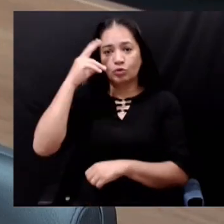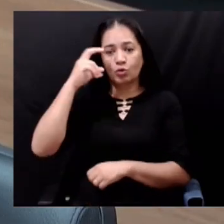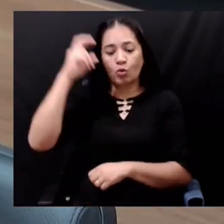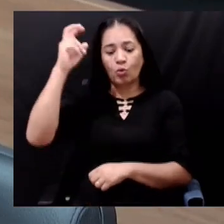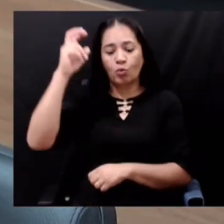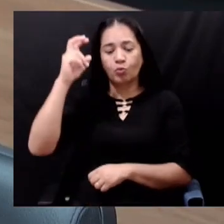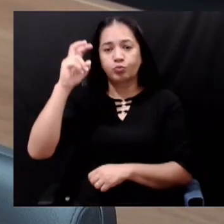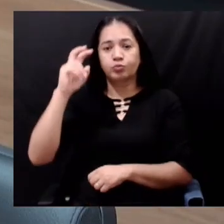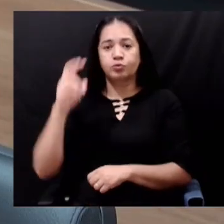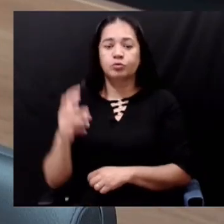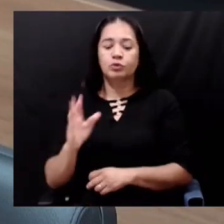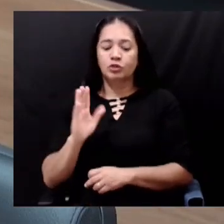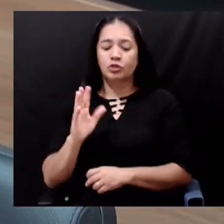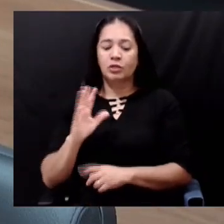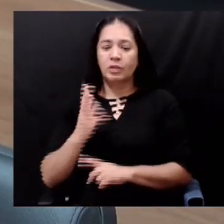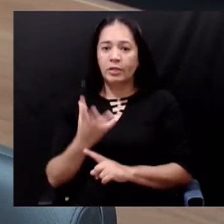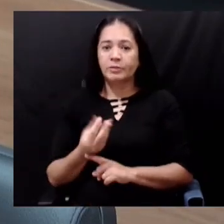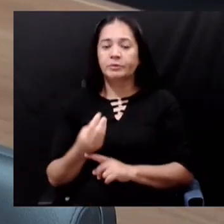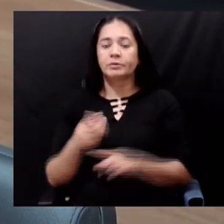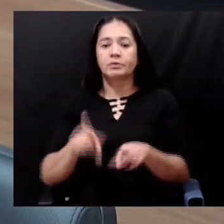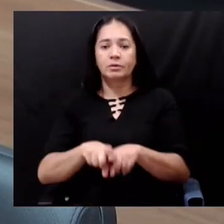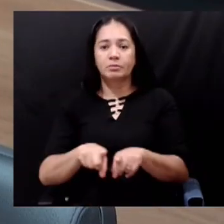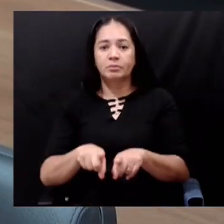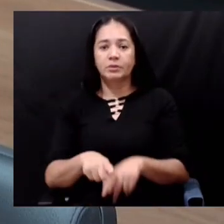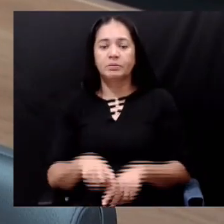história também.